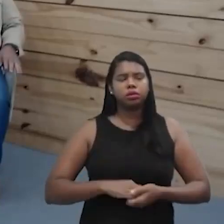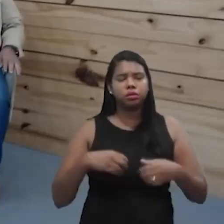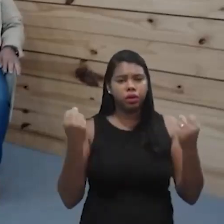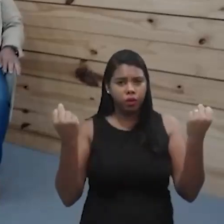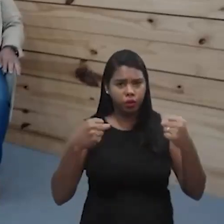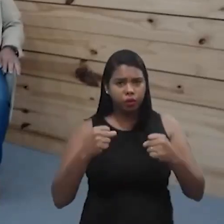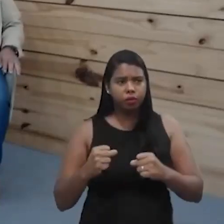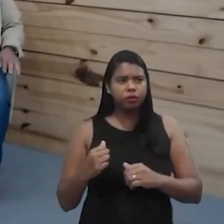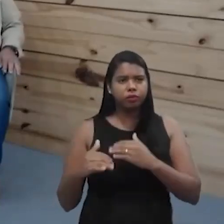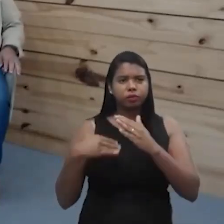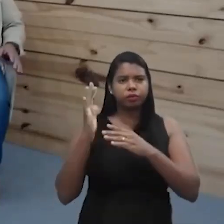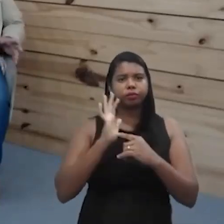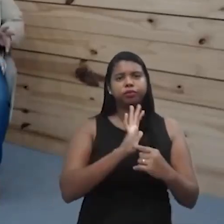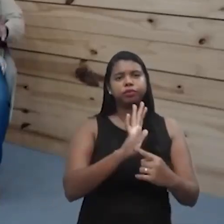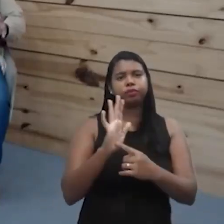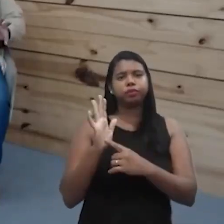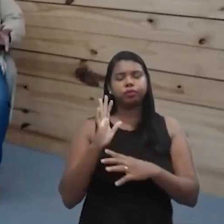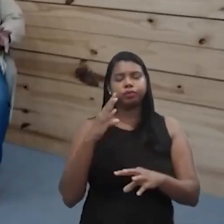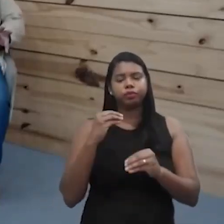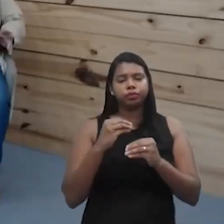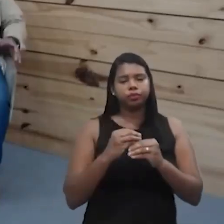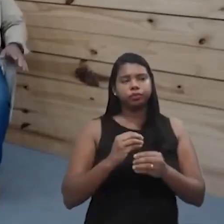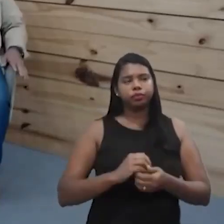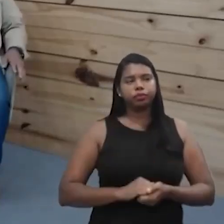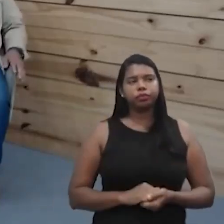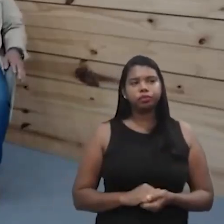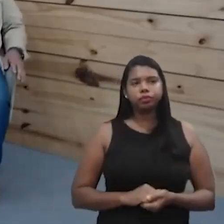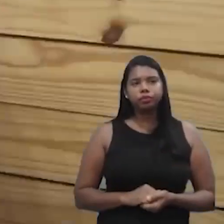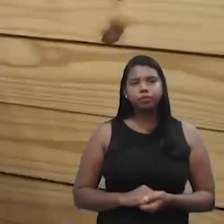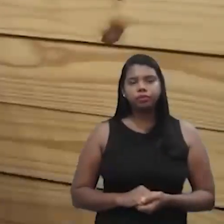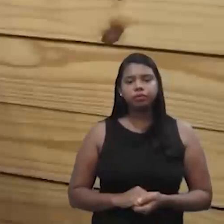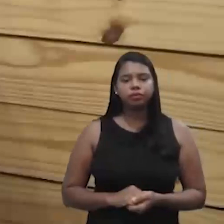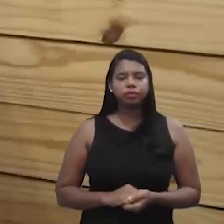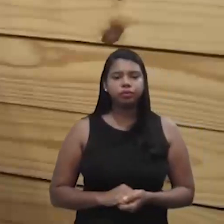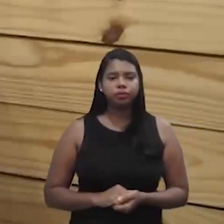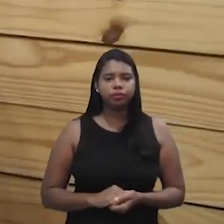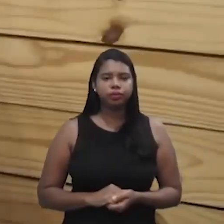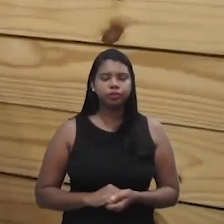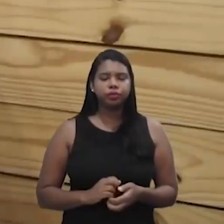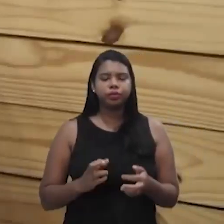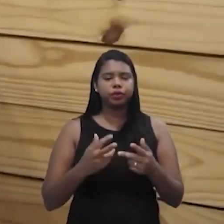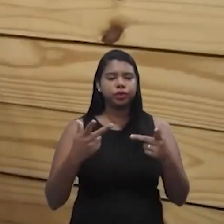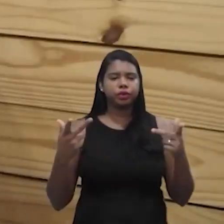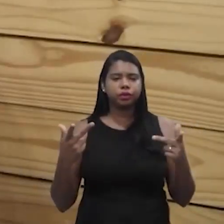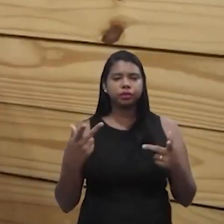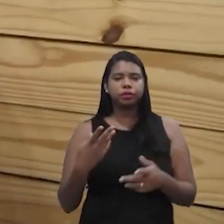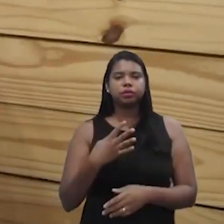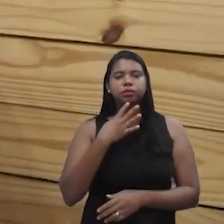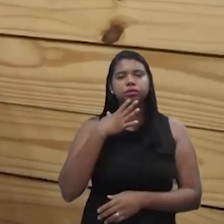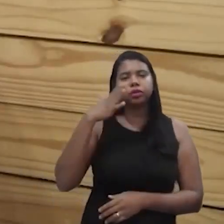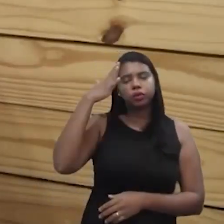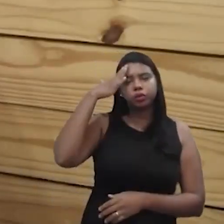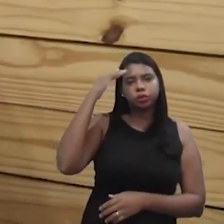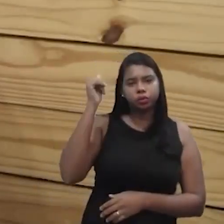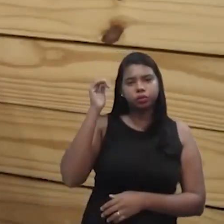preciso desenvolver, de repente até para migrar para outras áreas do conhecimento. Então, é